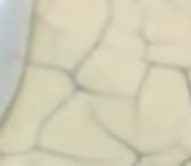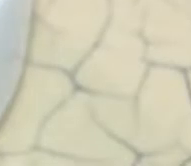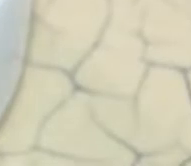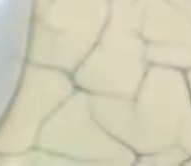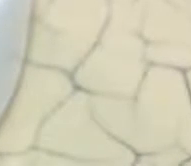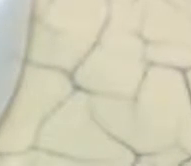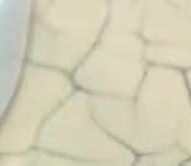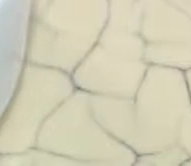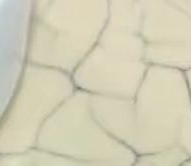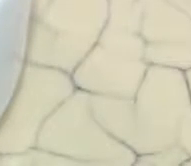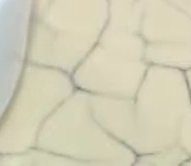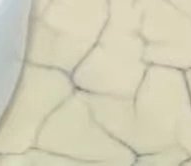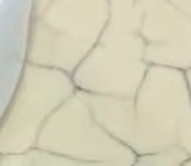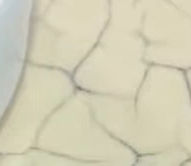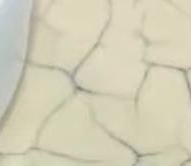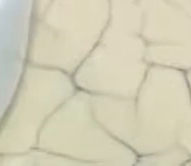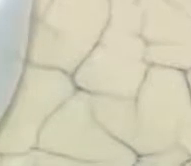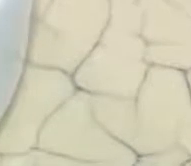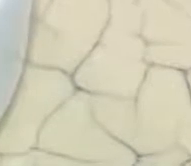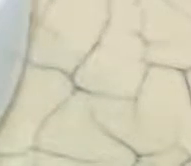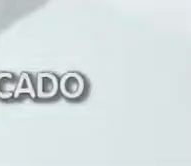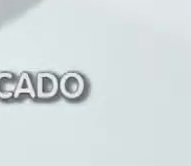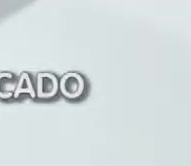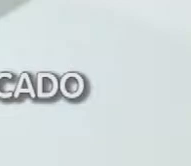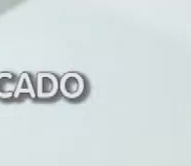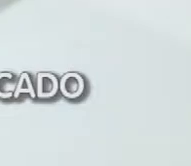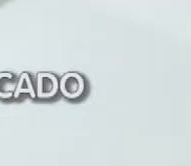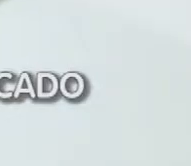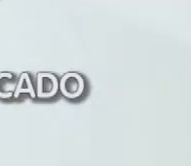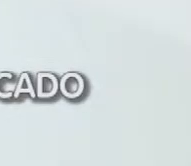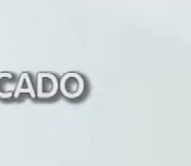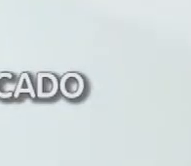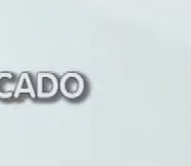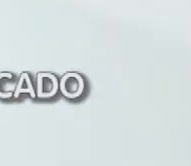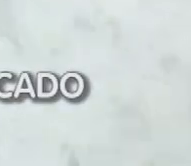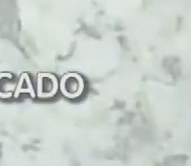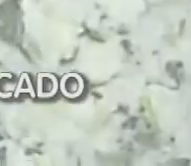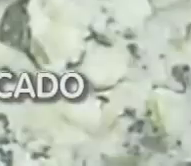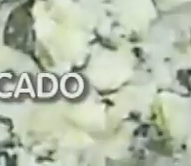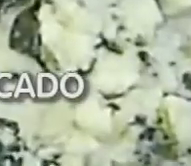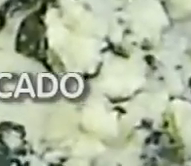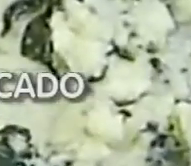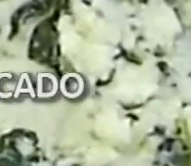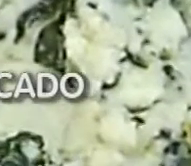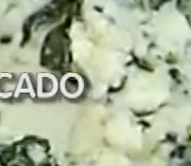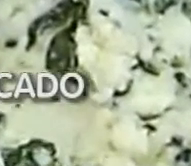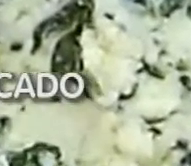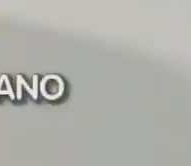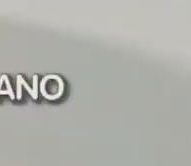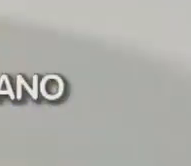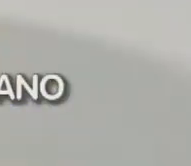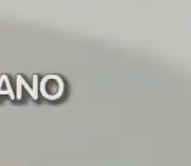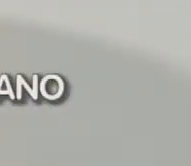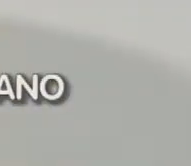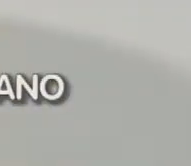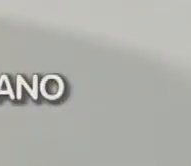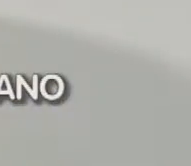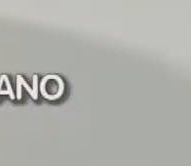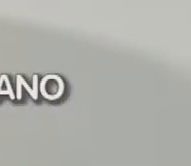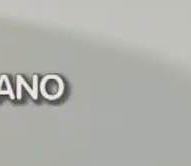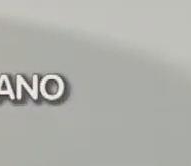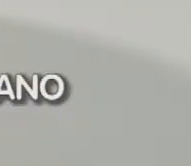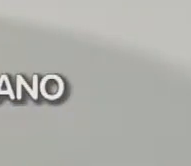recheio, 50 gramas de ricota fresca, 25 gramas de espinafre cozido e picado, raspas